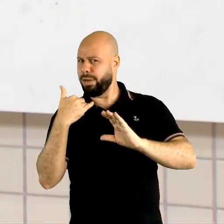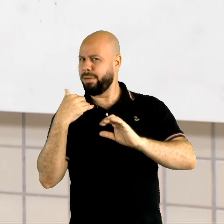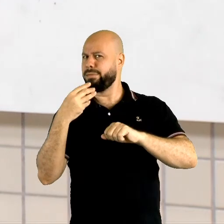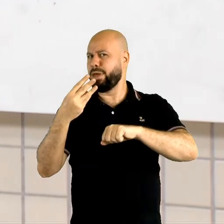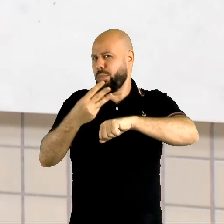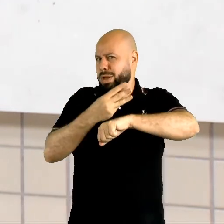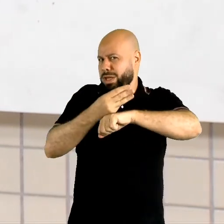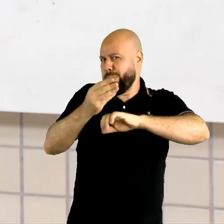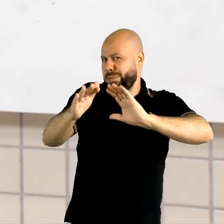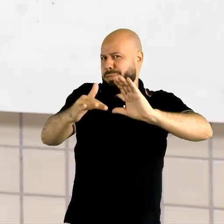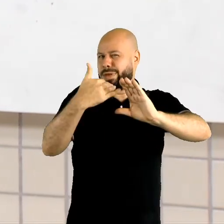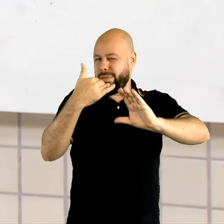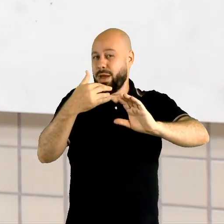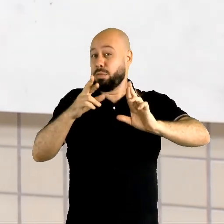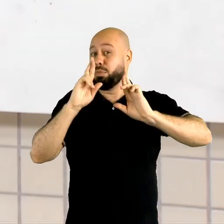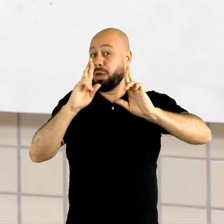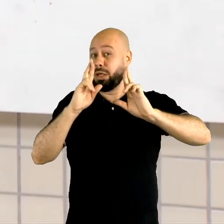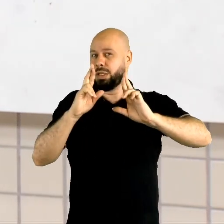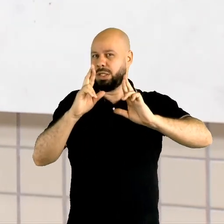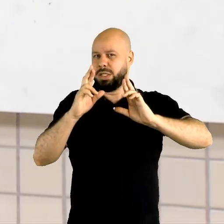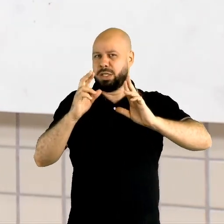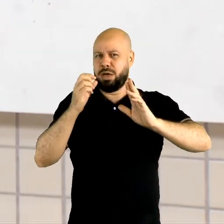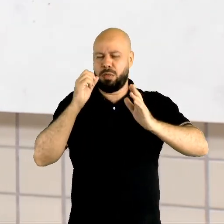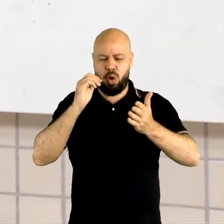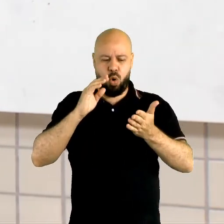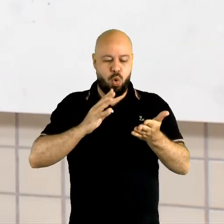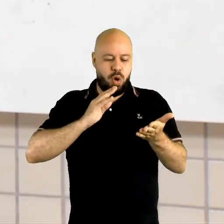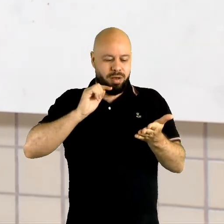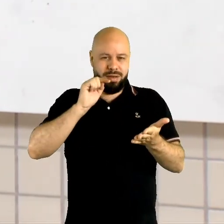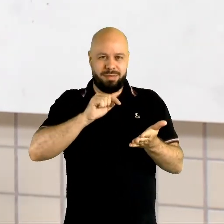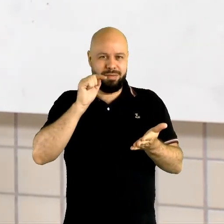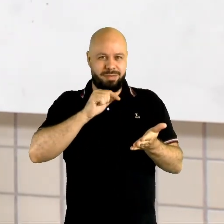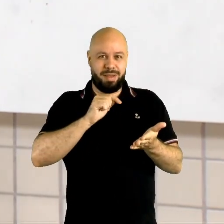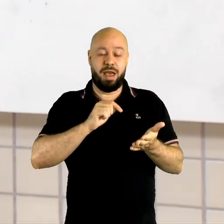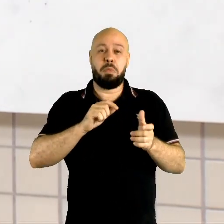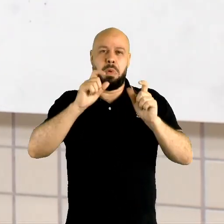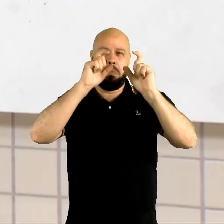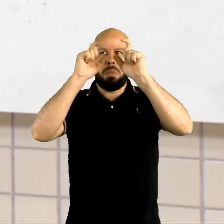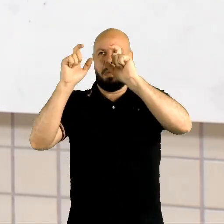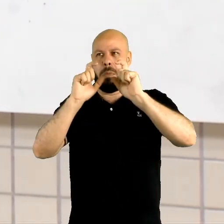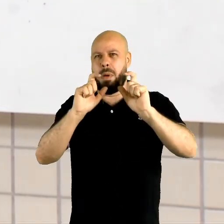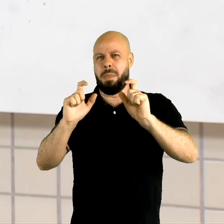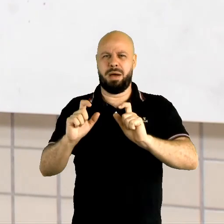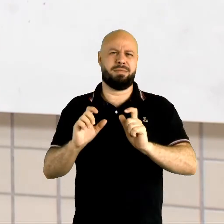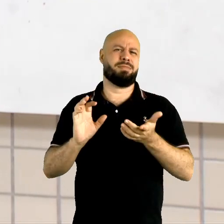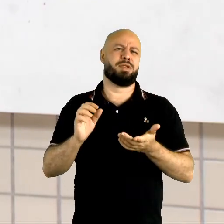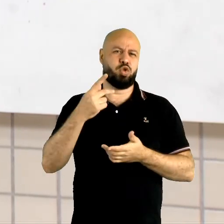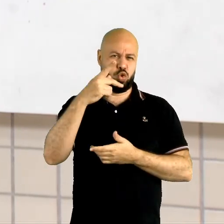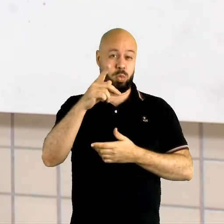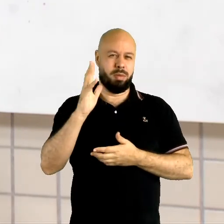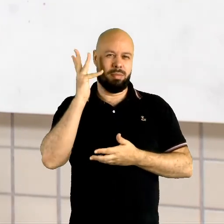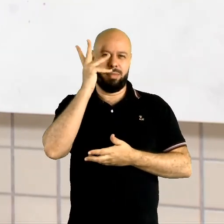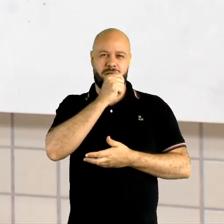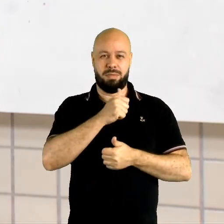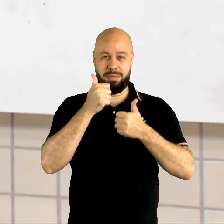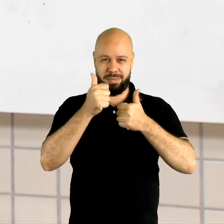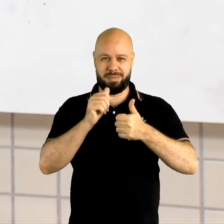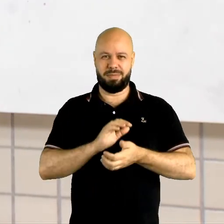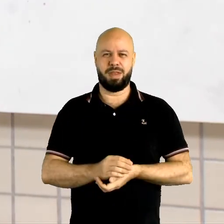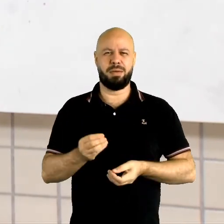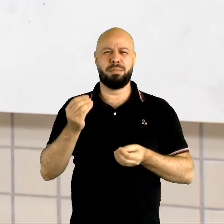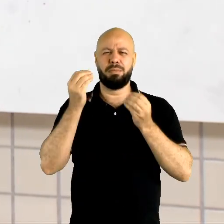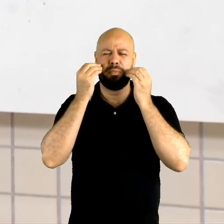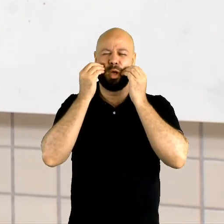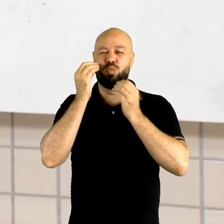Eu espero muito que chegue até mim a sua atividade, a sua história em quadrinho linda. Tá bom? Um beijo